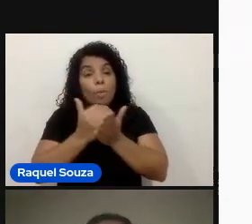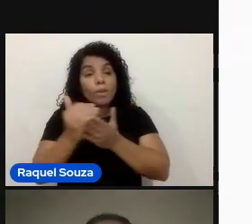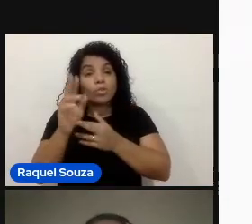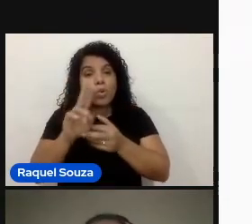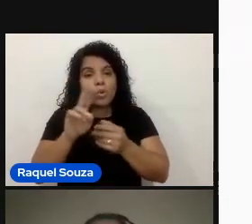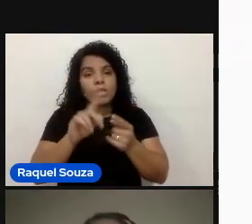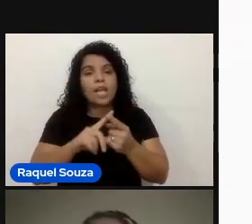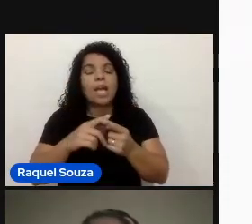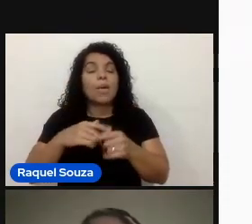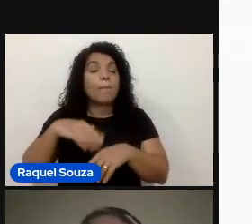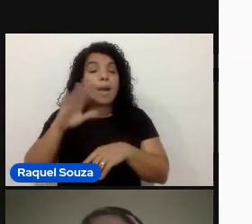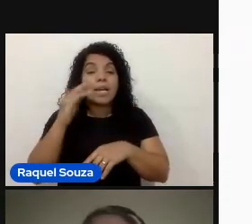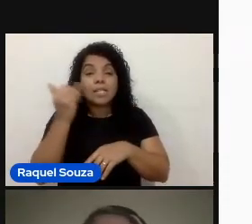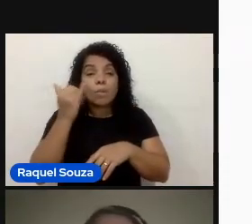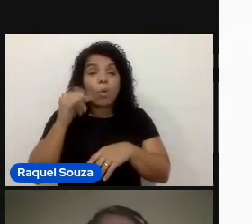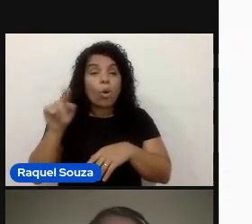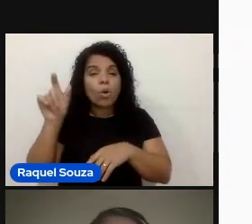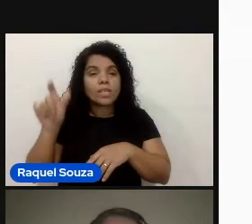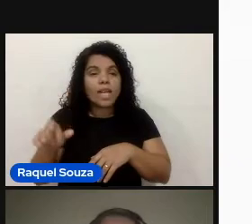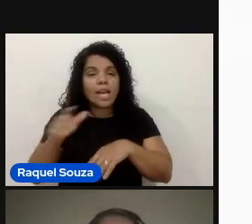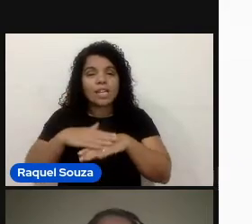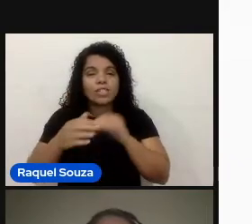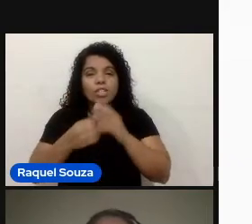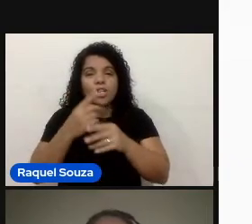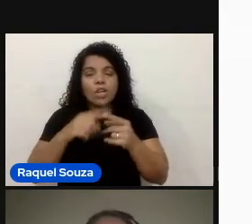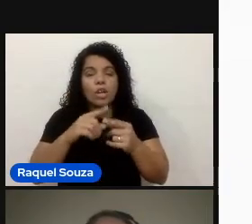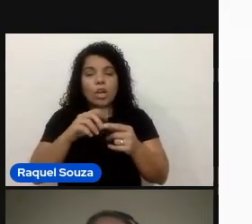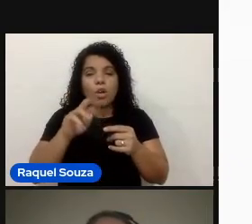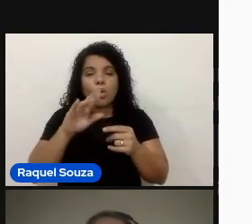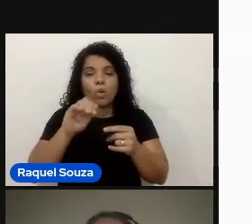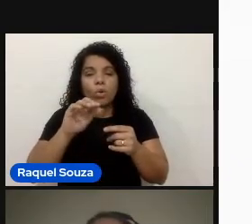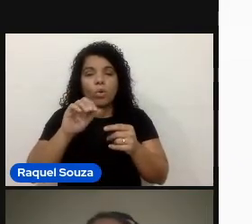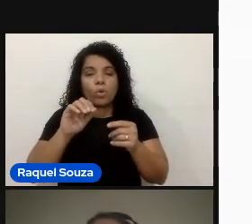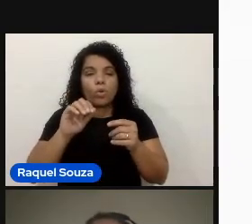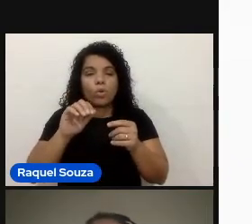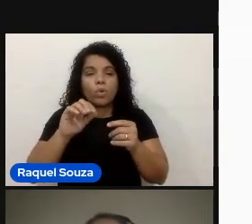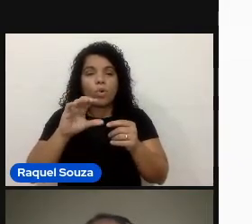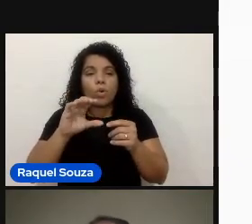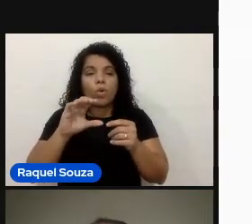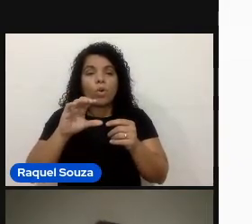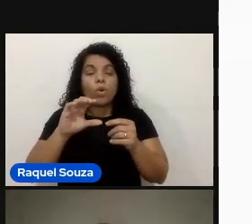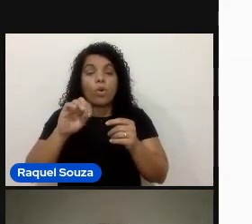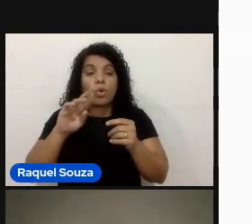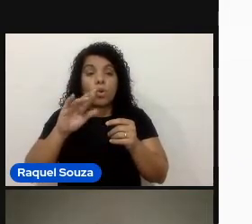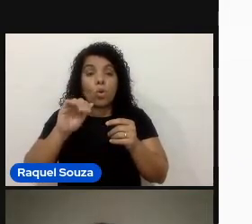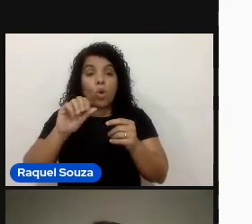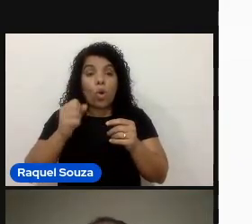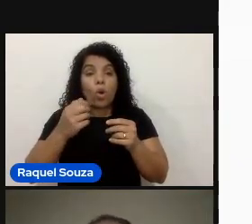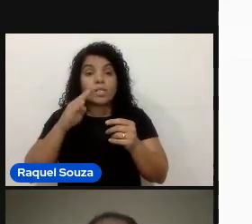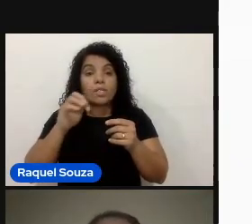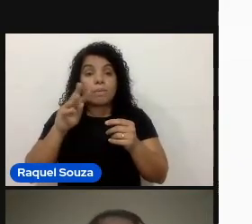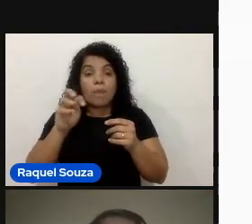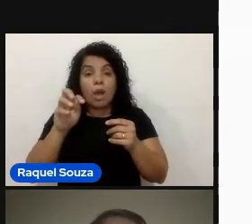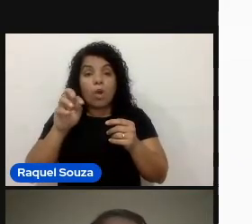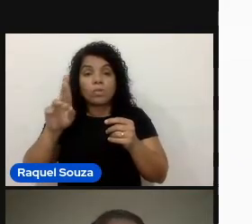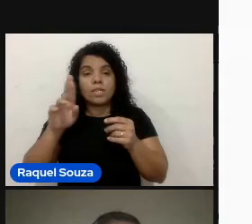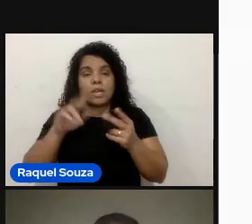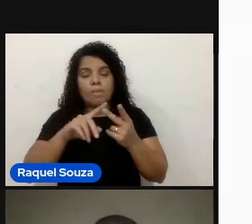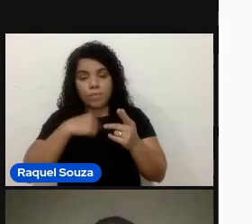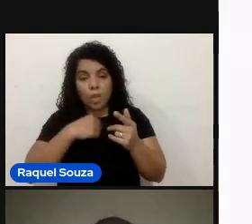mais importante do Rapo é o cross-browser, porque o projeto principal que eu trabalho tem muito Visual Regression Testing